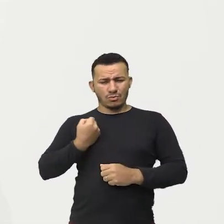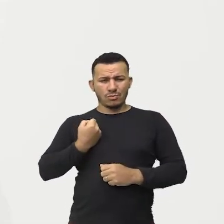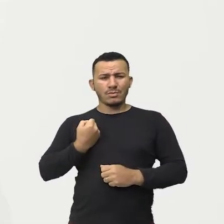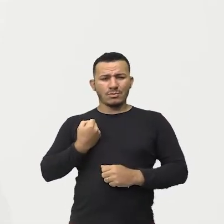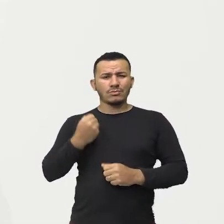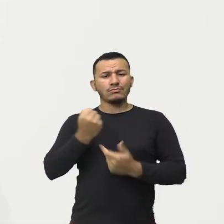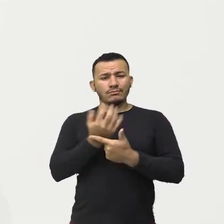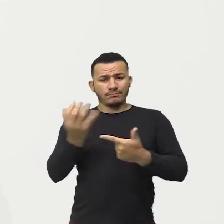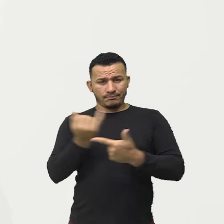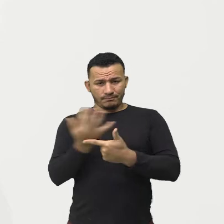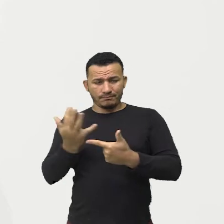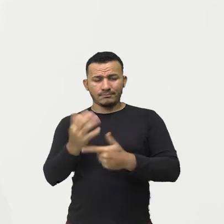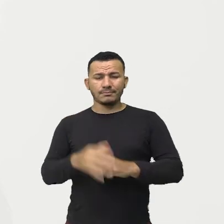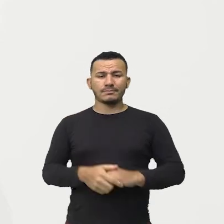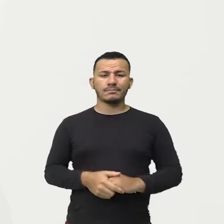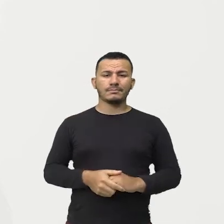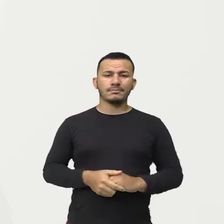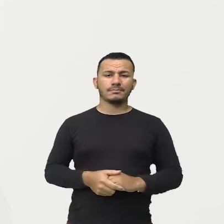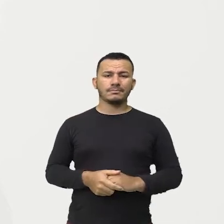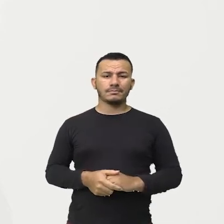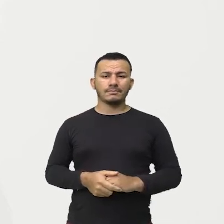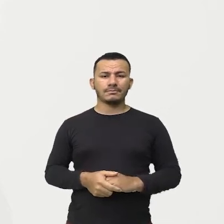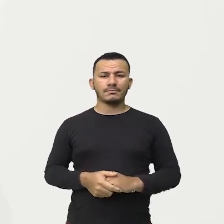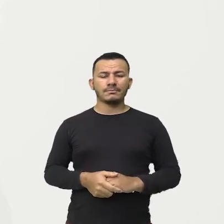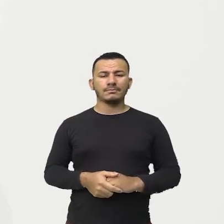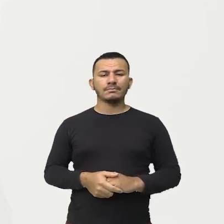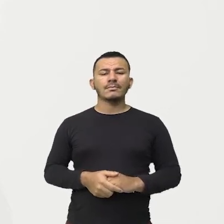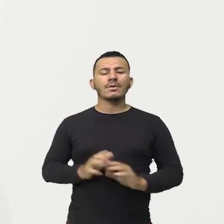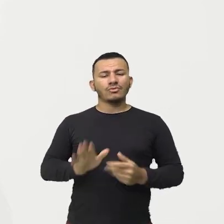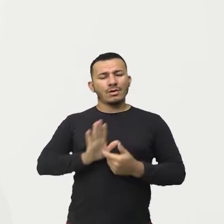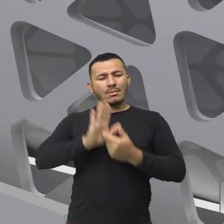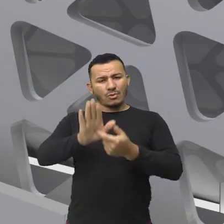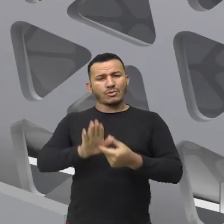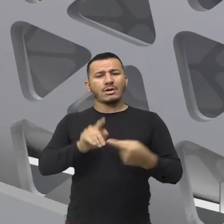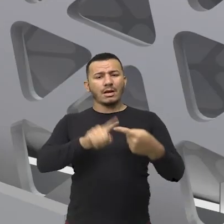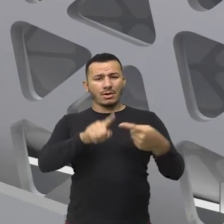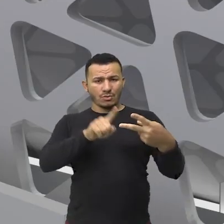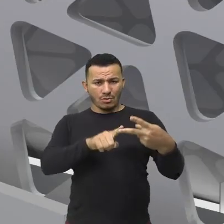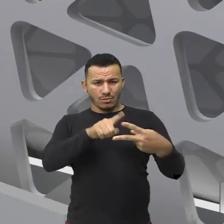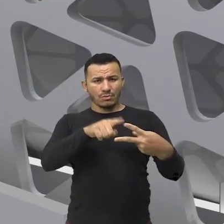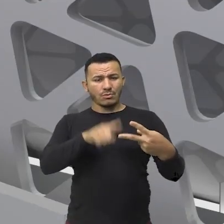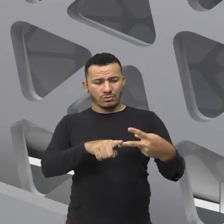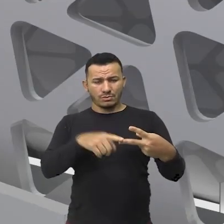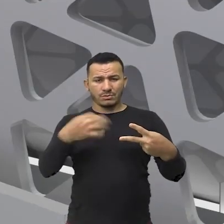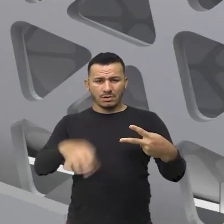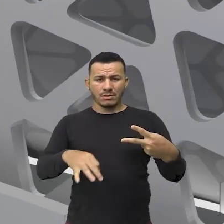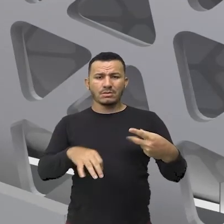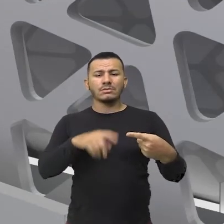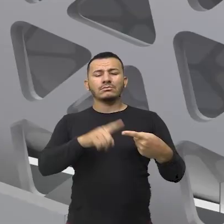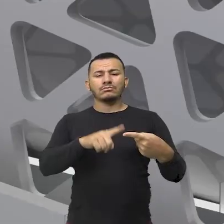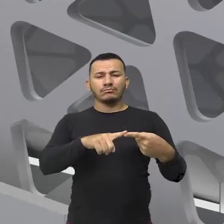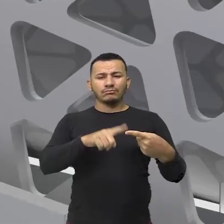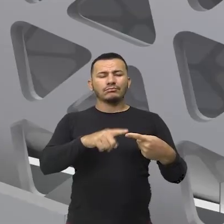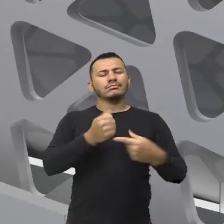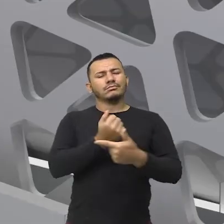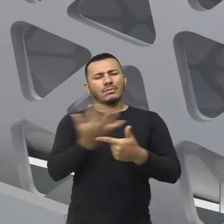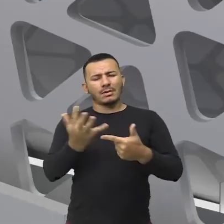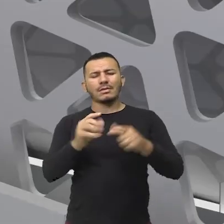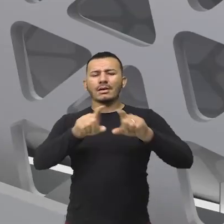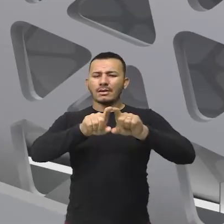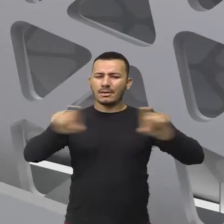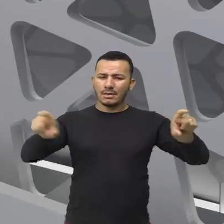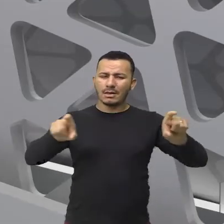expressão algébrica. Alunos, a gente viu até aqui dois exemplos contextualizados, tá legal? Nesse exemplo, nós escrevemos a expressão